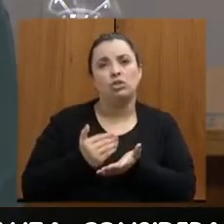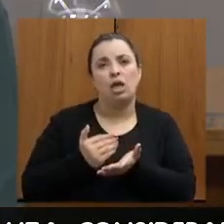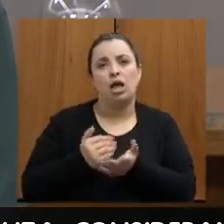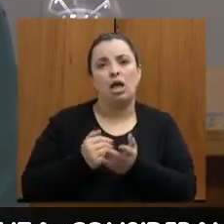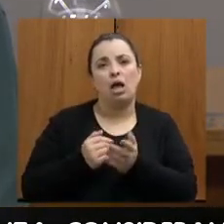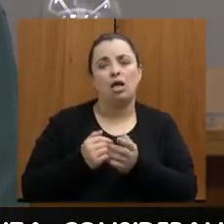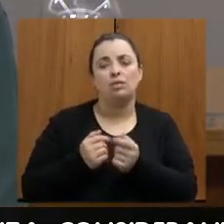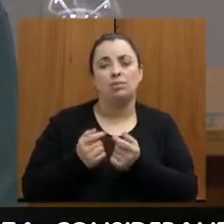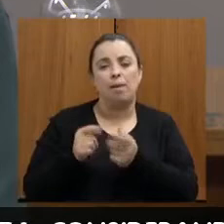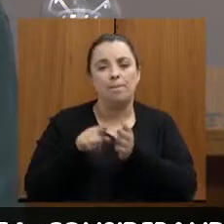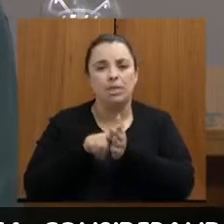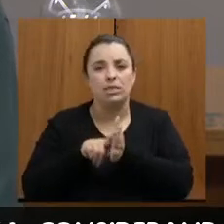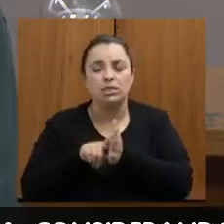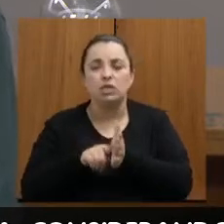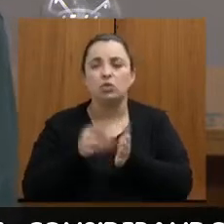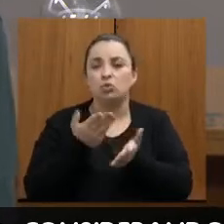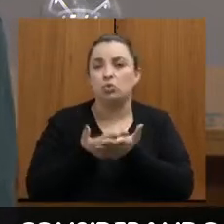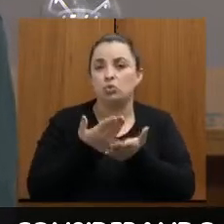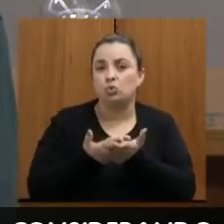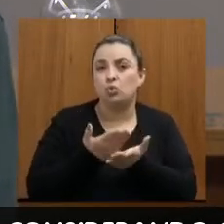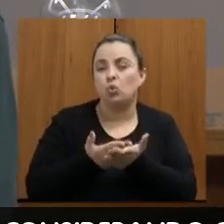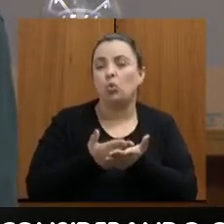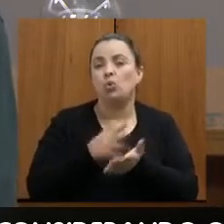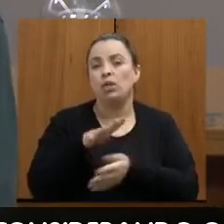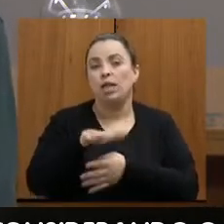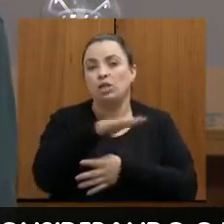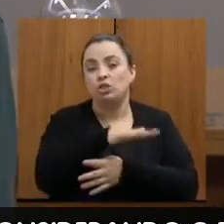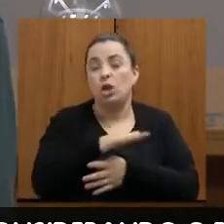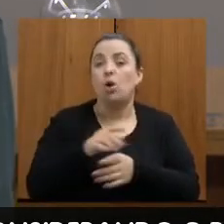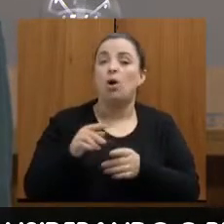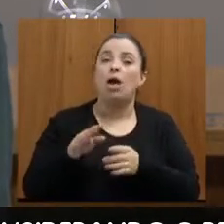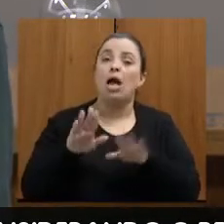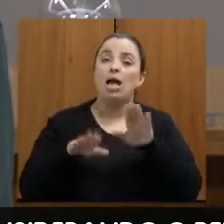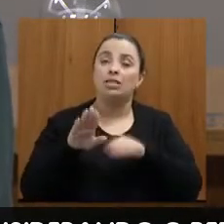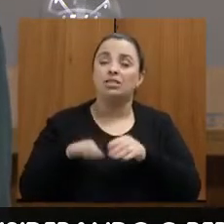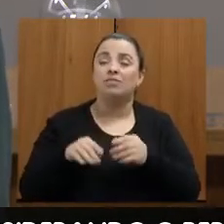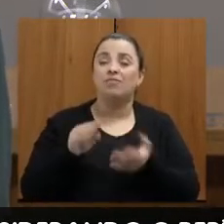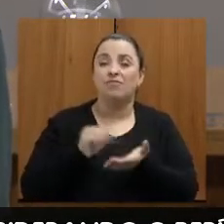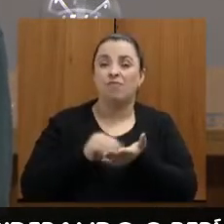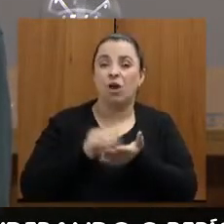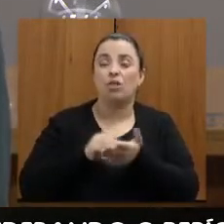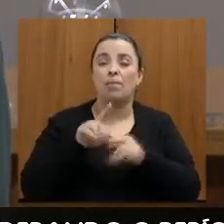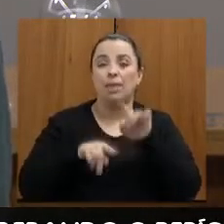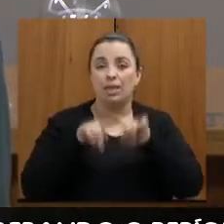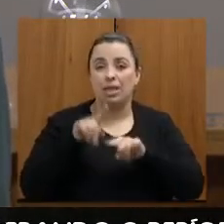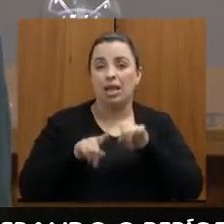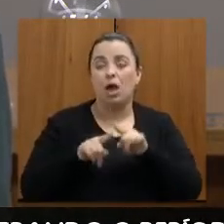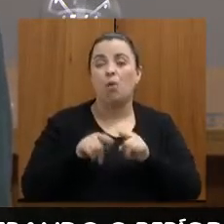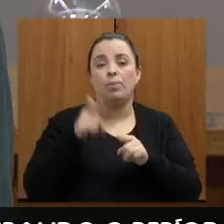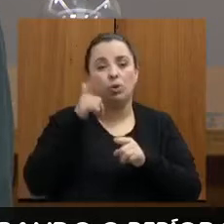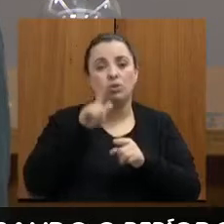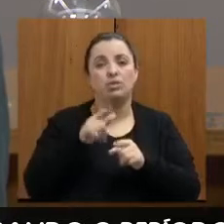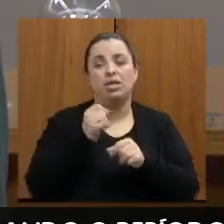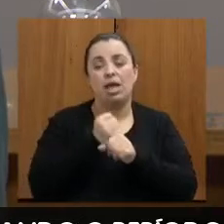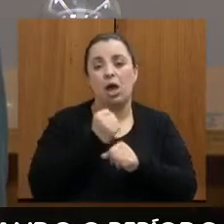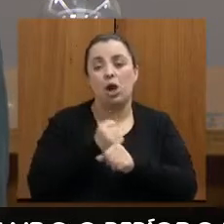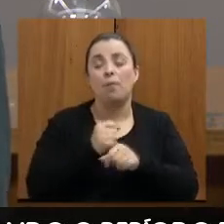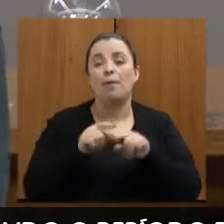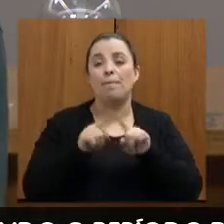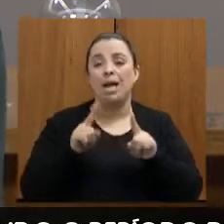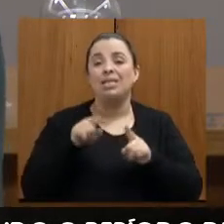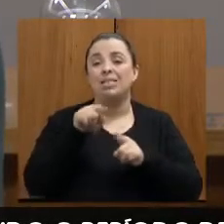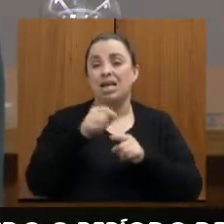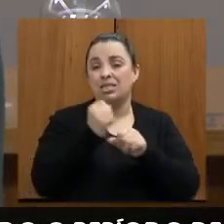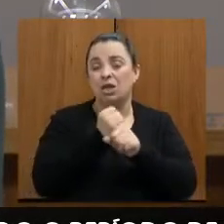aumento dos preços você tem um problemas de falta de material betuminoso então isso as vezes atrás um pouco mas a obra tá